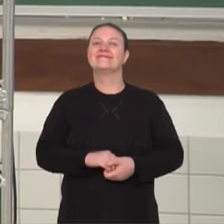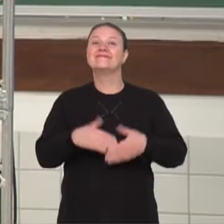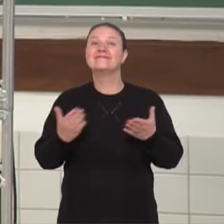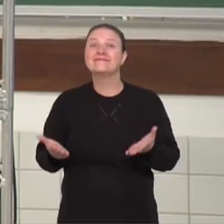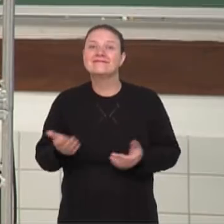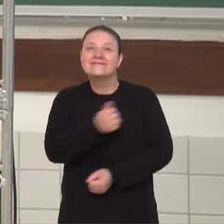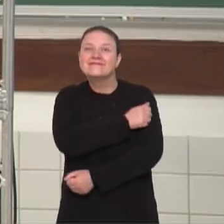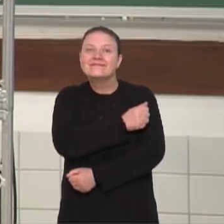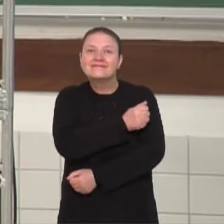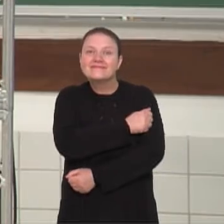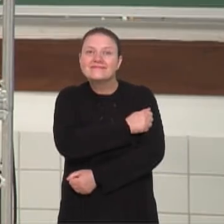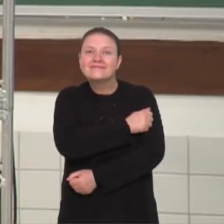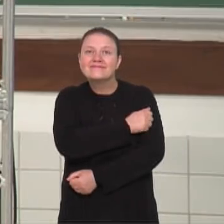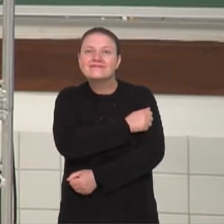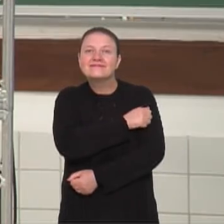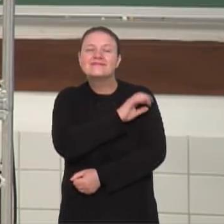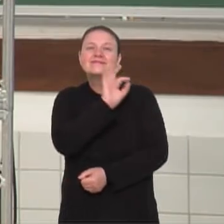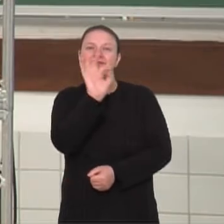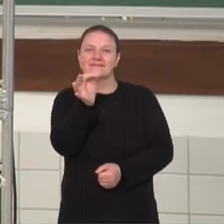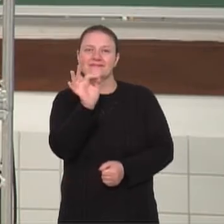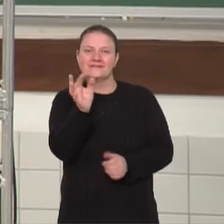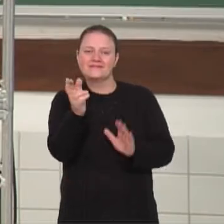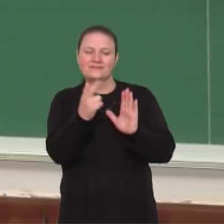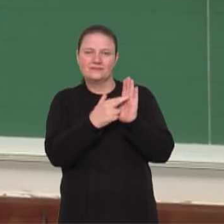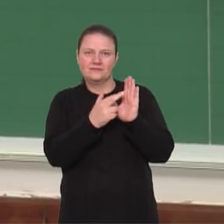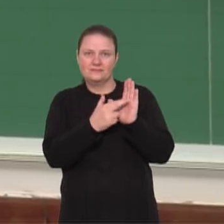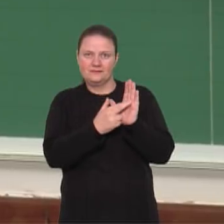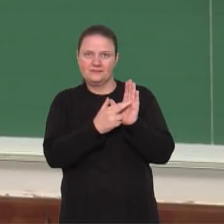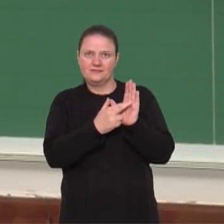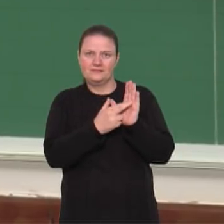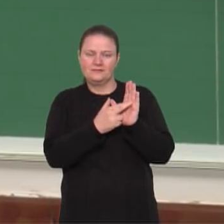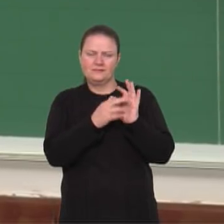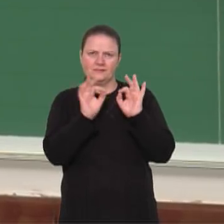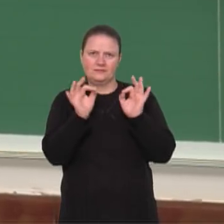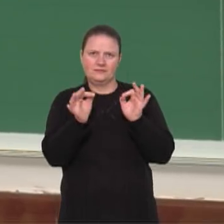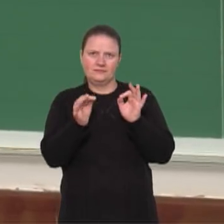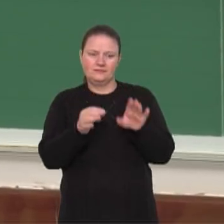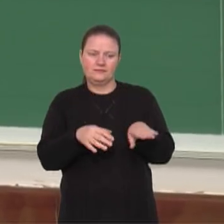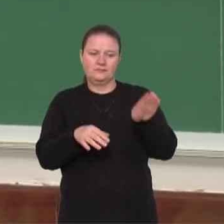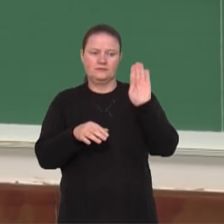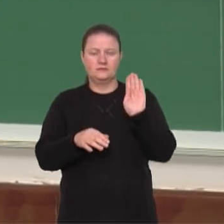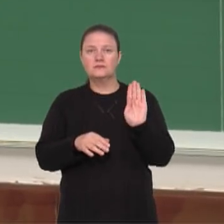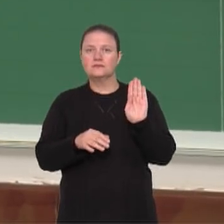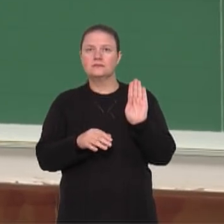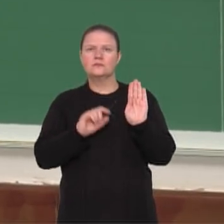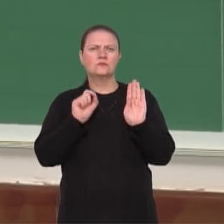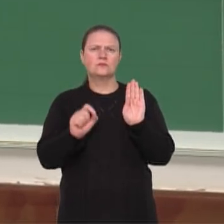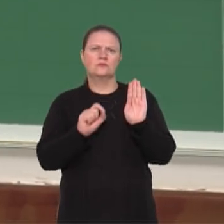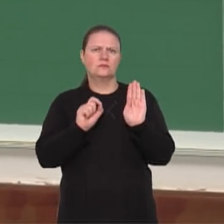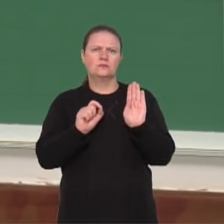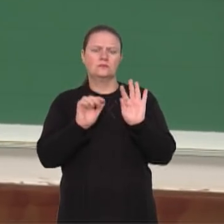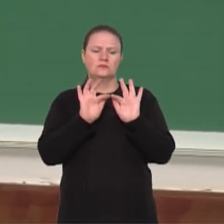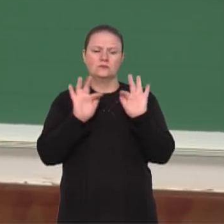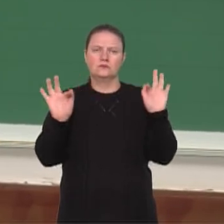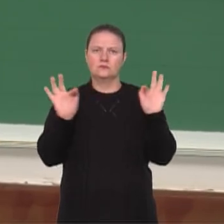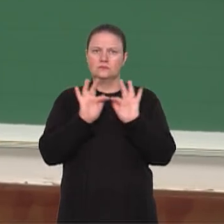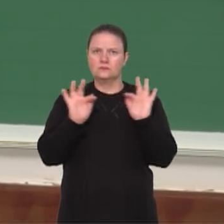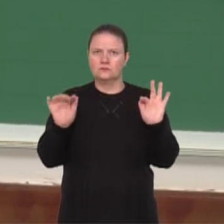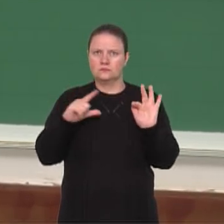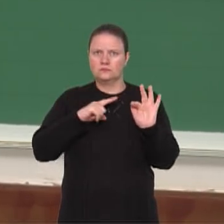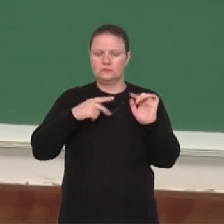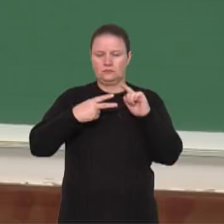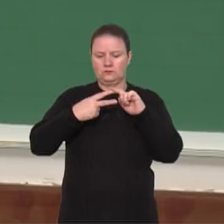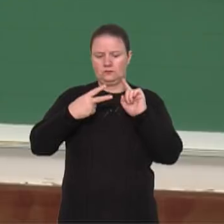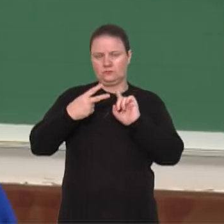Então, pessoal, quem acertou a questão anterior marcou a resposta correta, a letra B. Né? Vejam que a frase tem dois núcleos